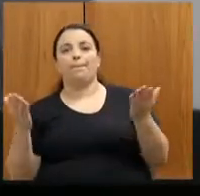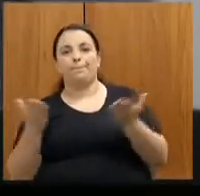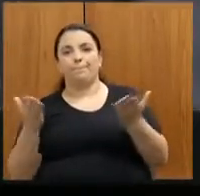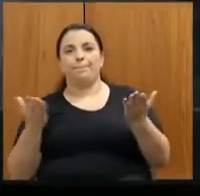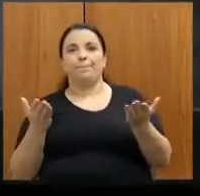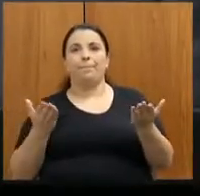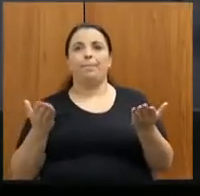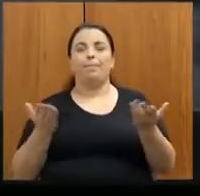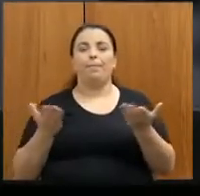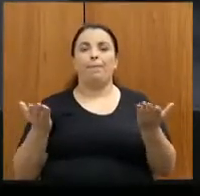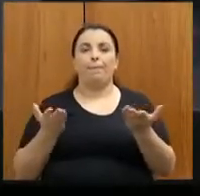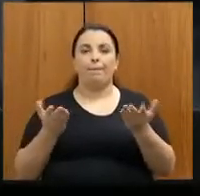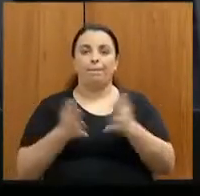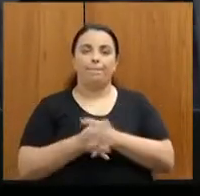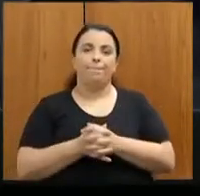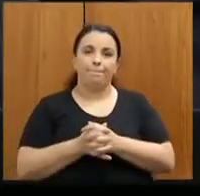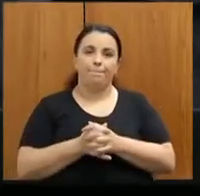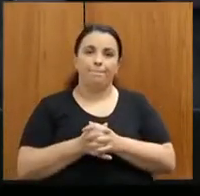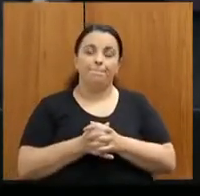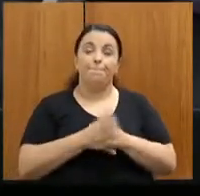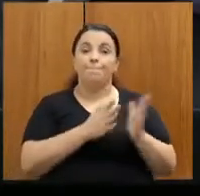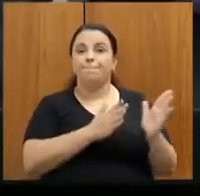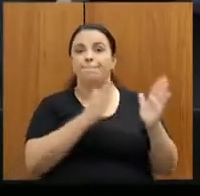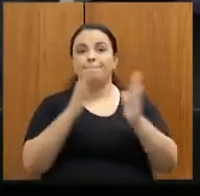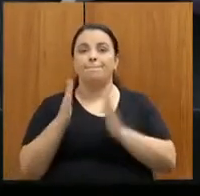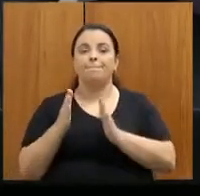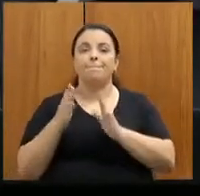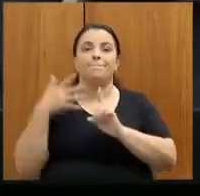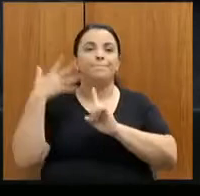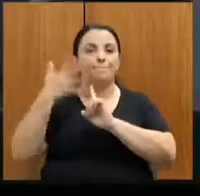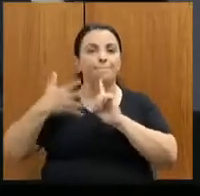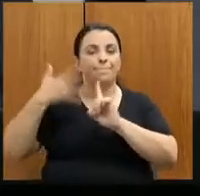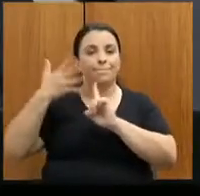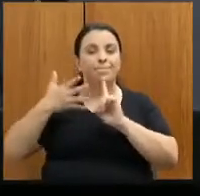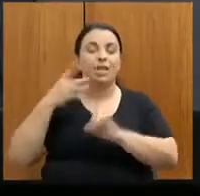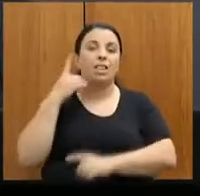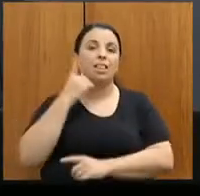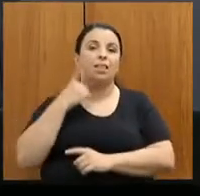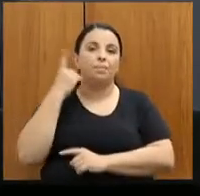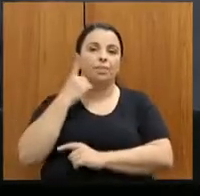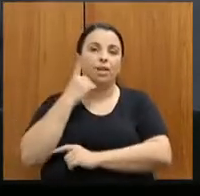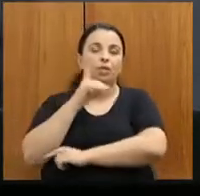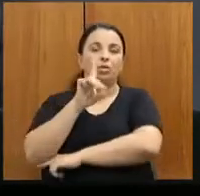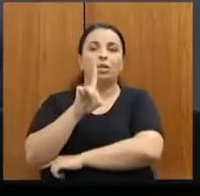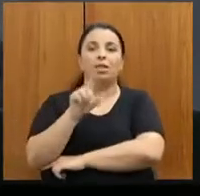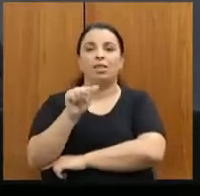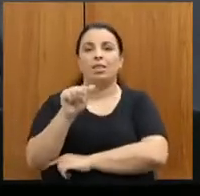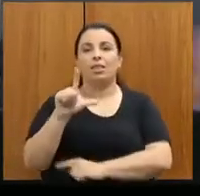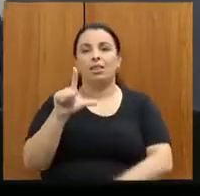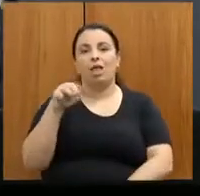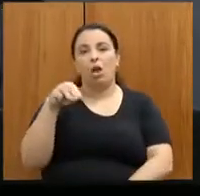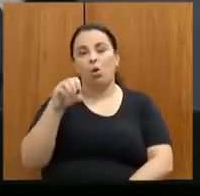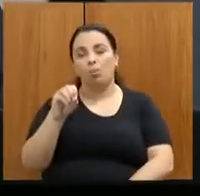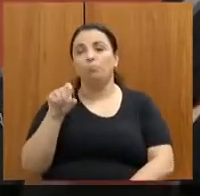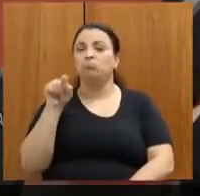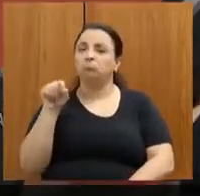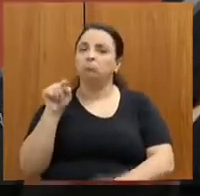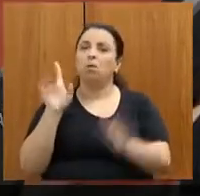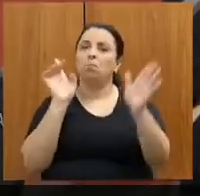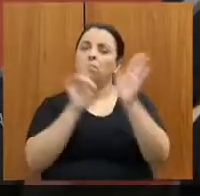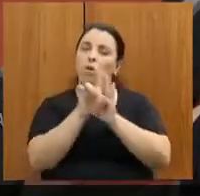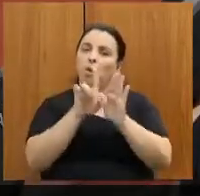para Nobre Deputado Dalmo Ribeiro Silva para os seus questionamentos ou suas